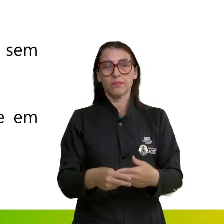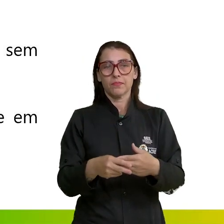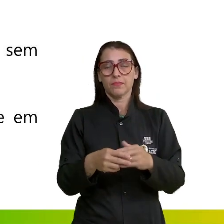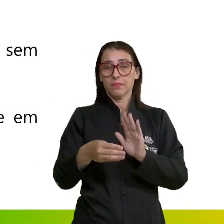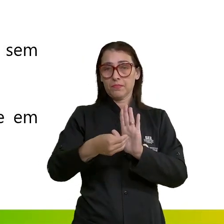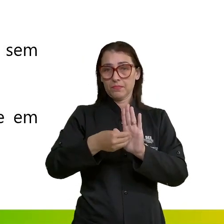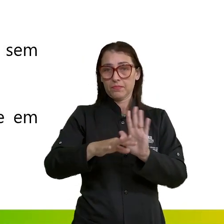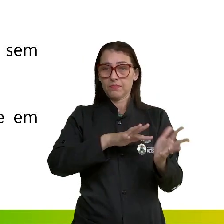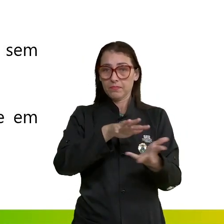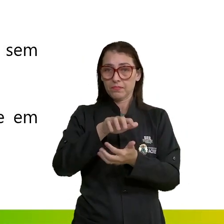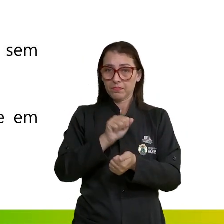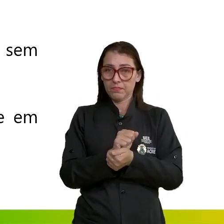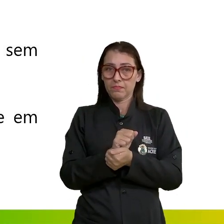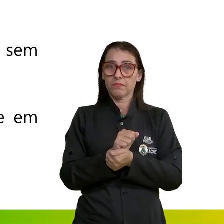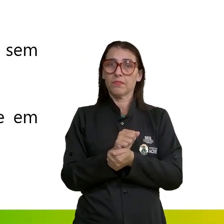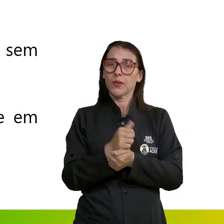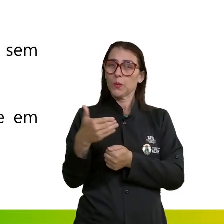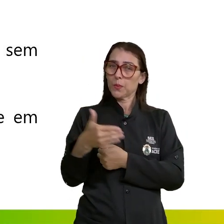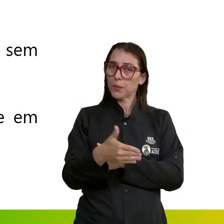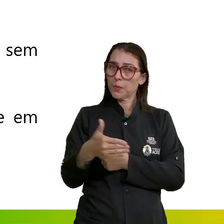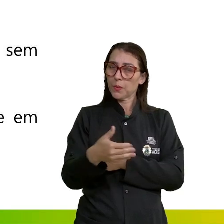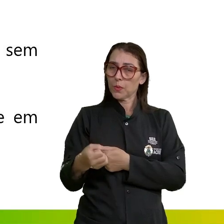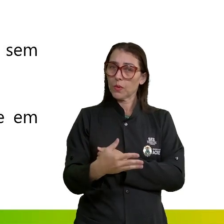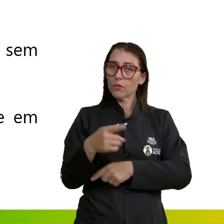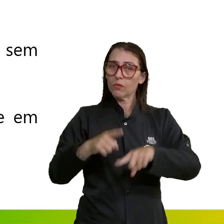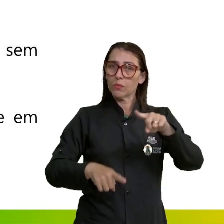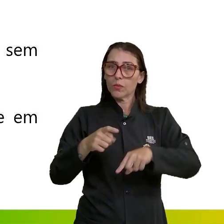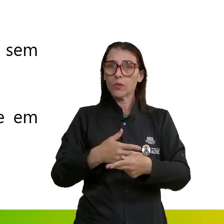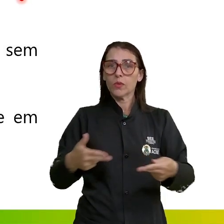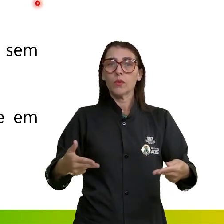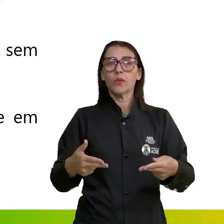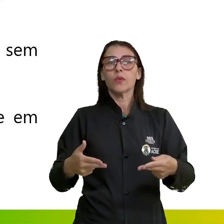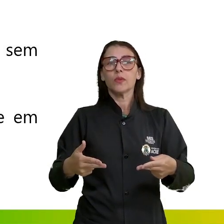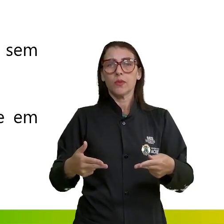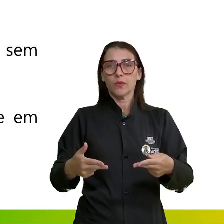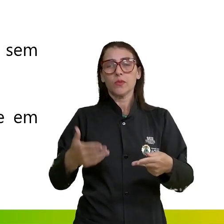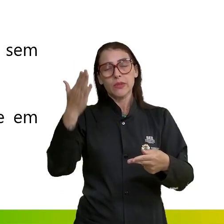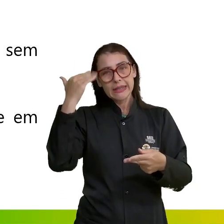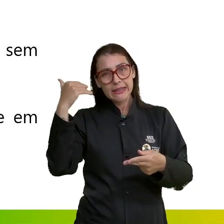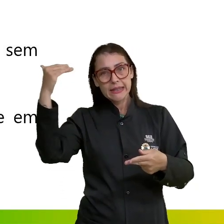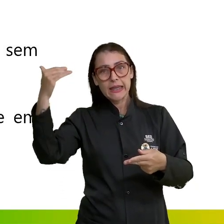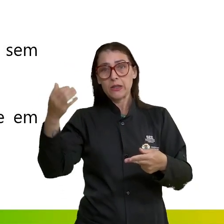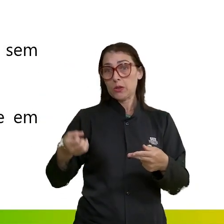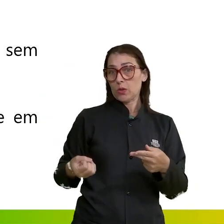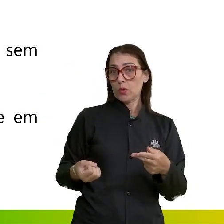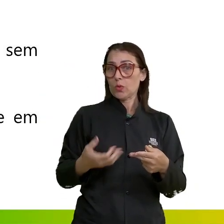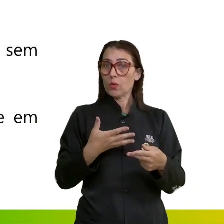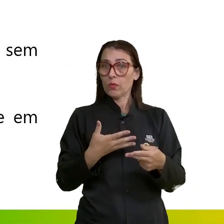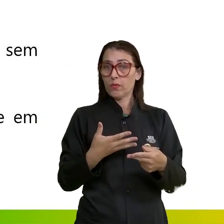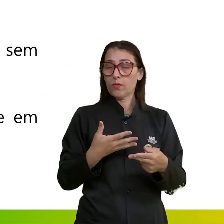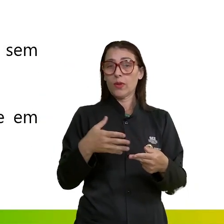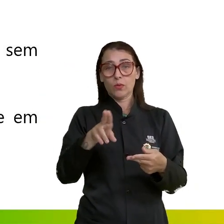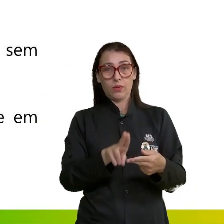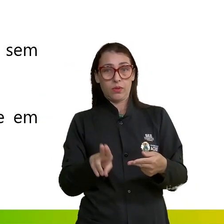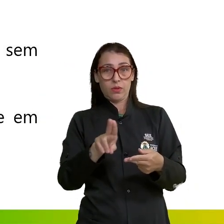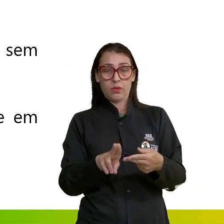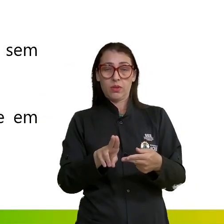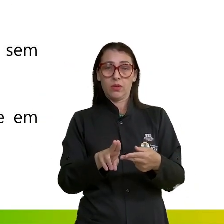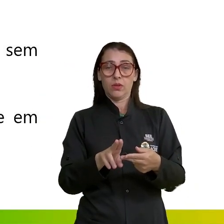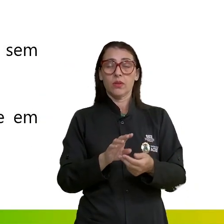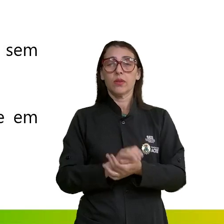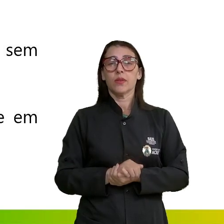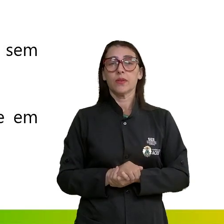mídia global, ela promove constantemente novos produtos como símbolos de sucesso e modernidade.